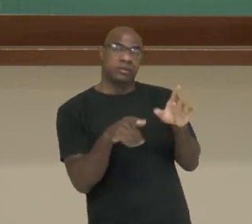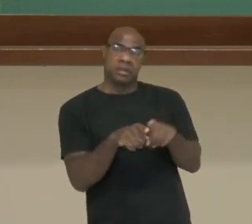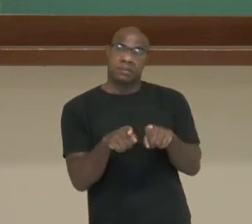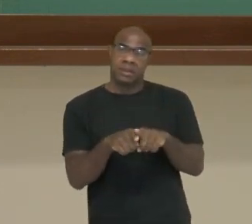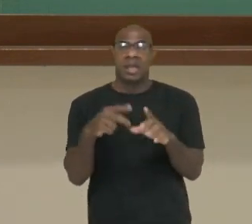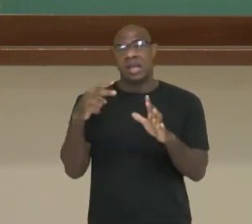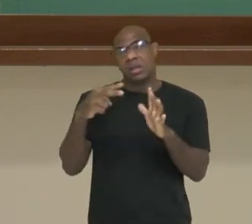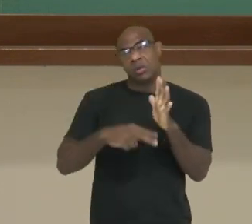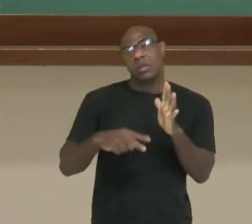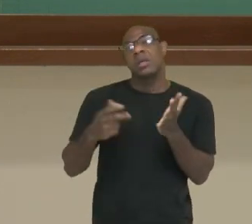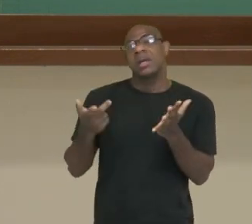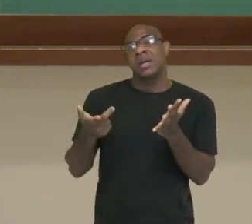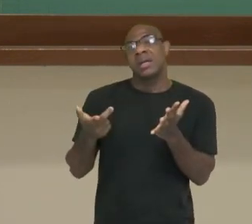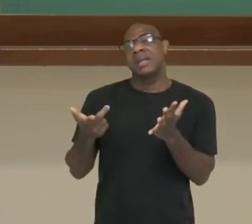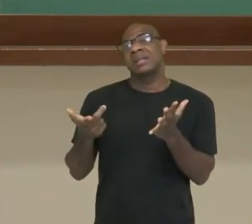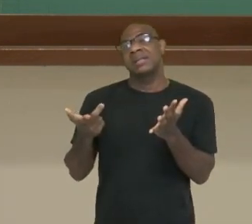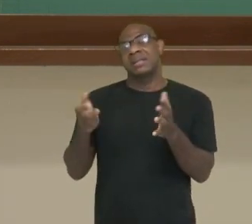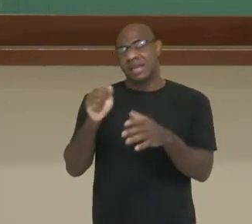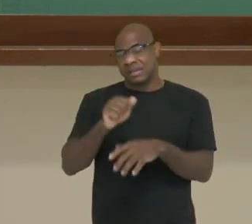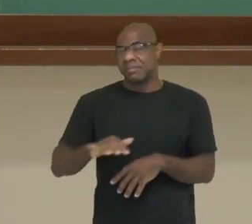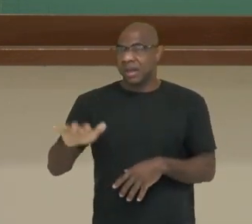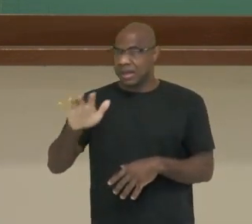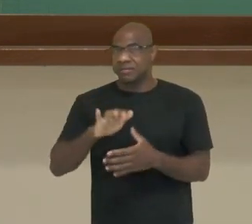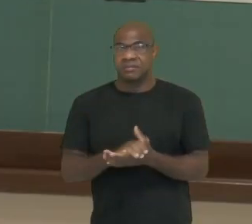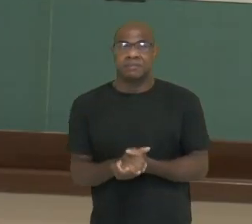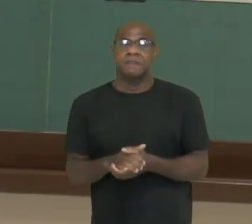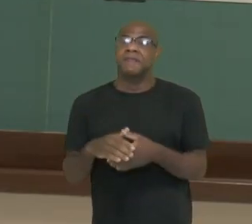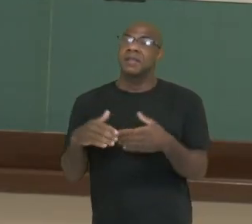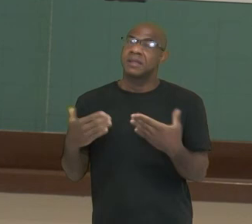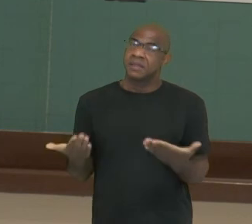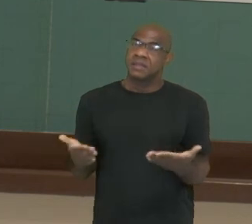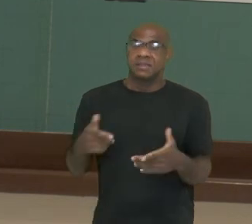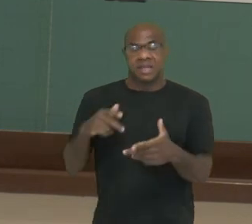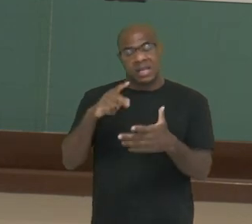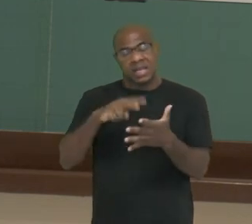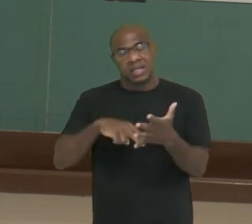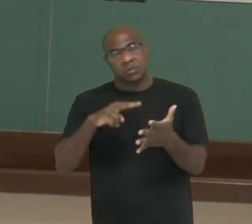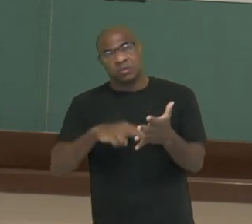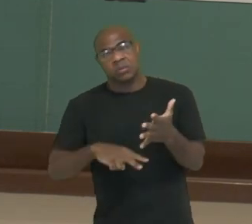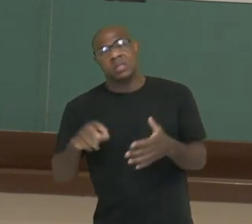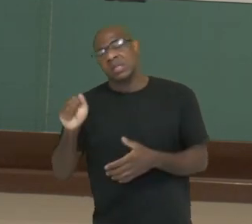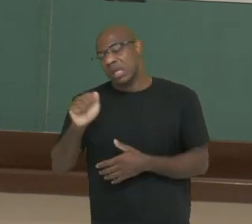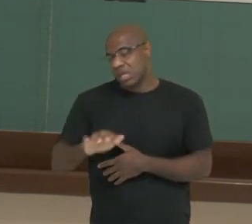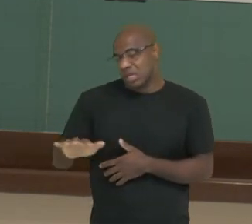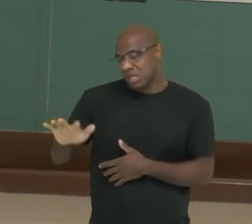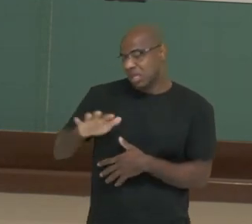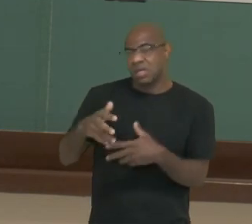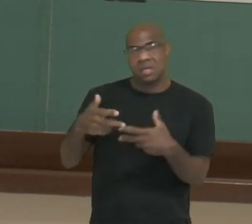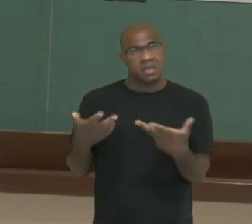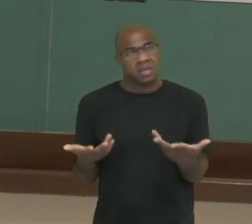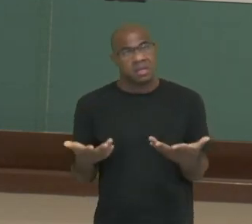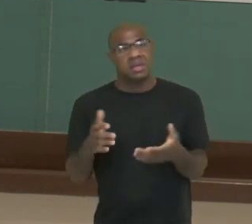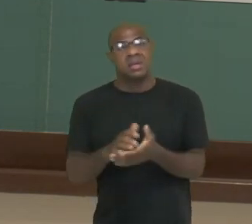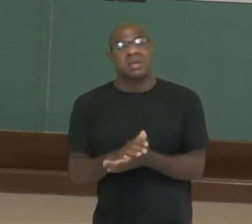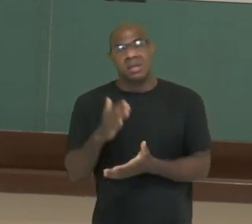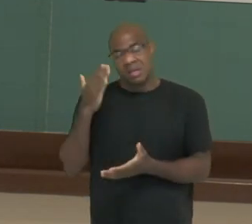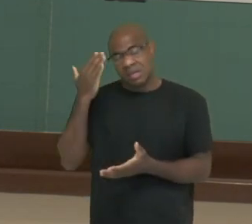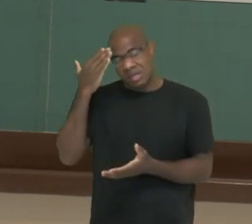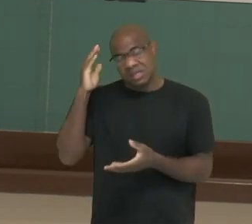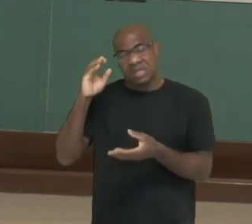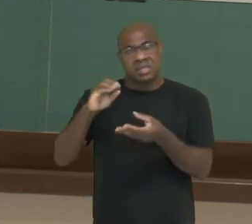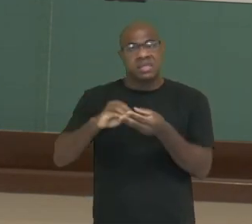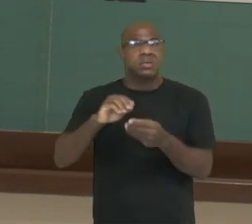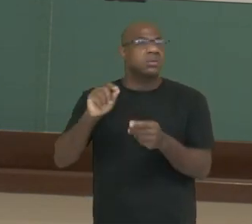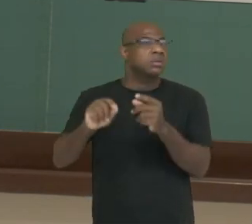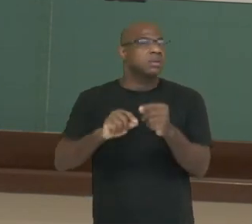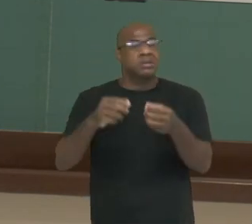imagem, do corpo, porque o nosso corpo fala também. Então, através da leitura, né, da imagem, entender o que está sendo dito ali